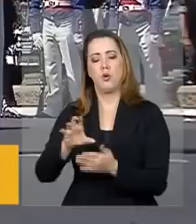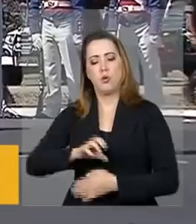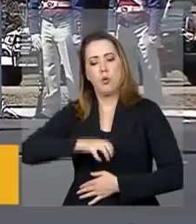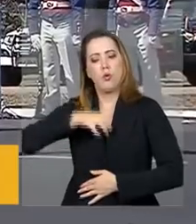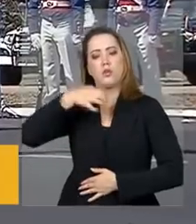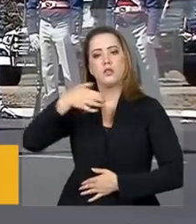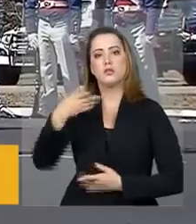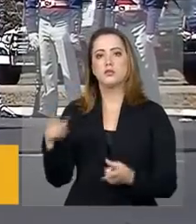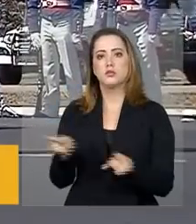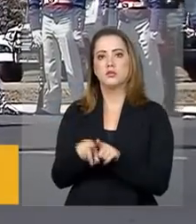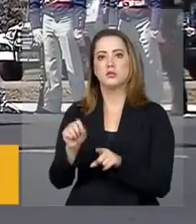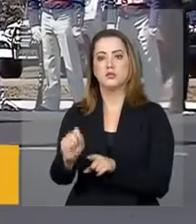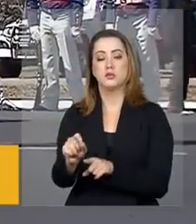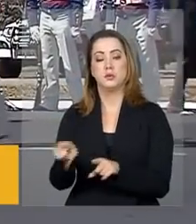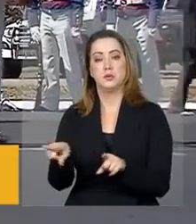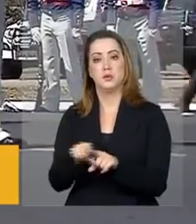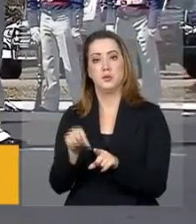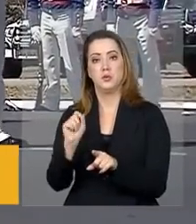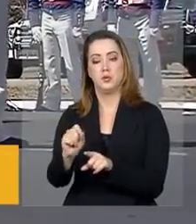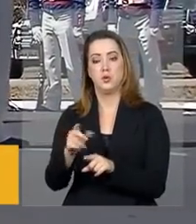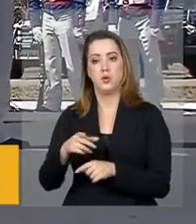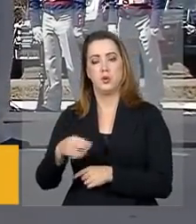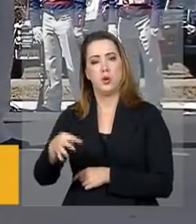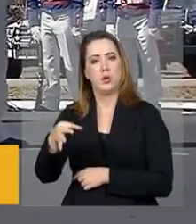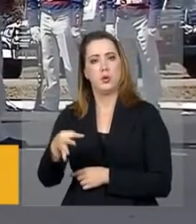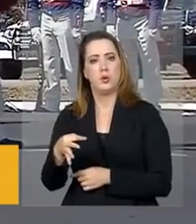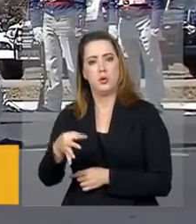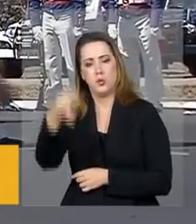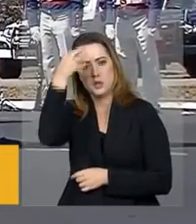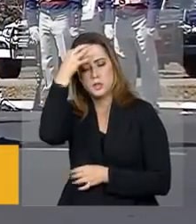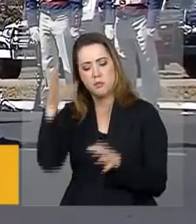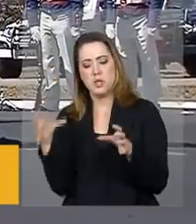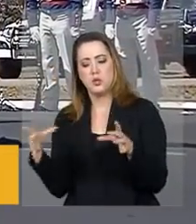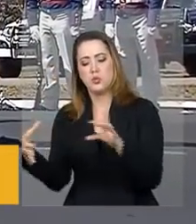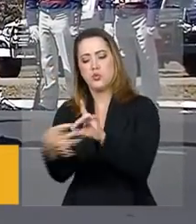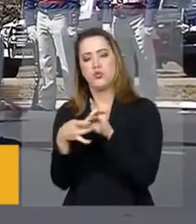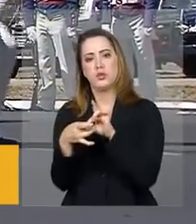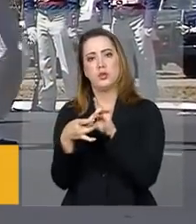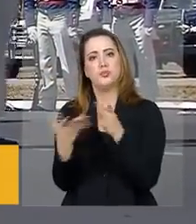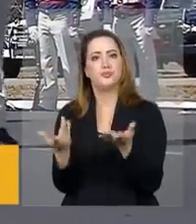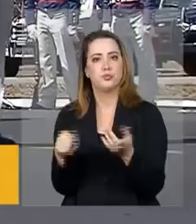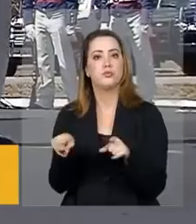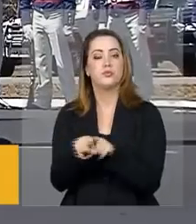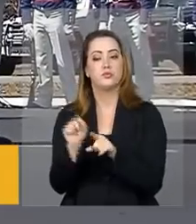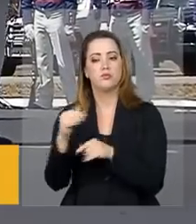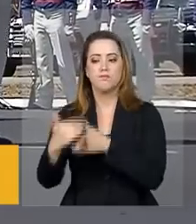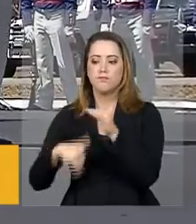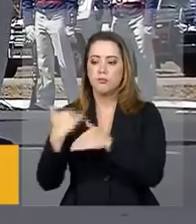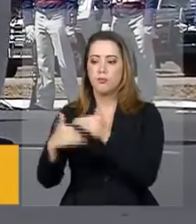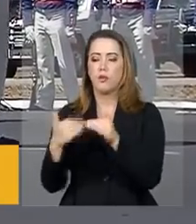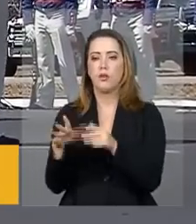coragem, desenvolve o espírito de corpo. Então é um trabalho que